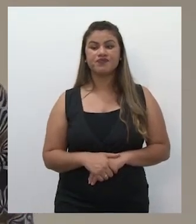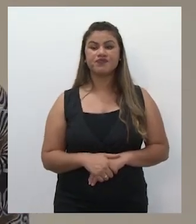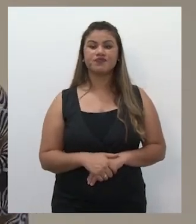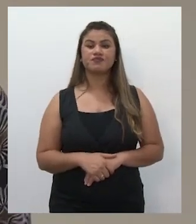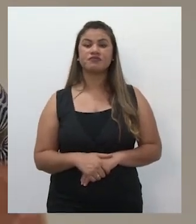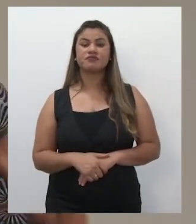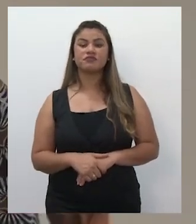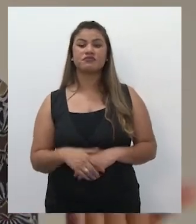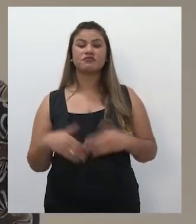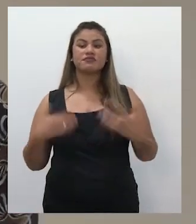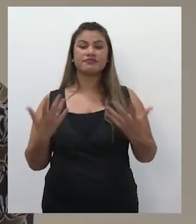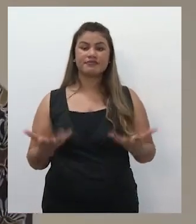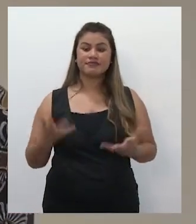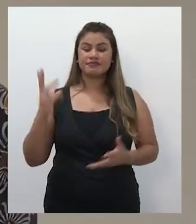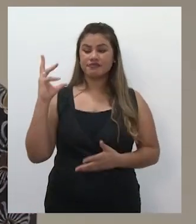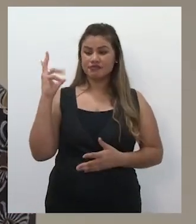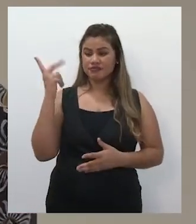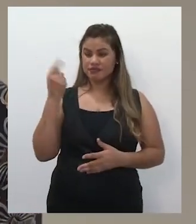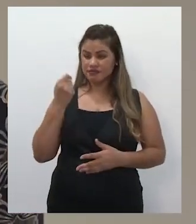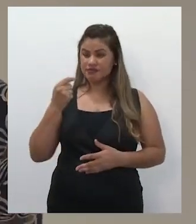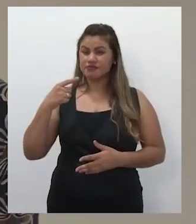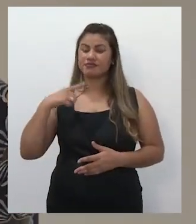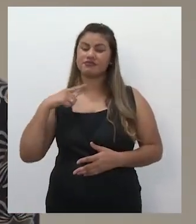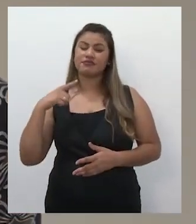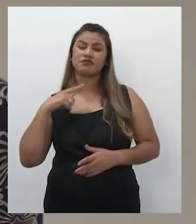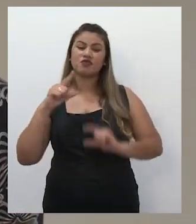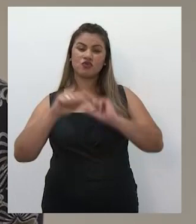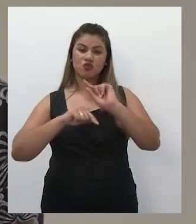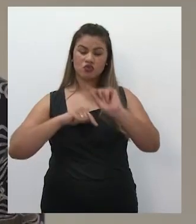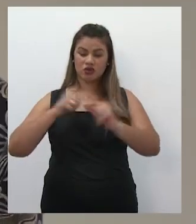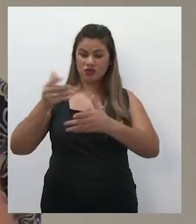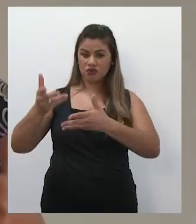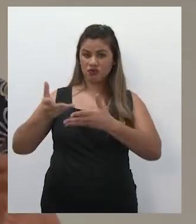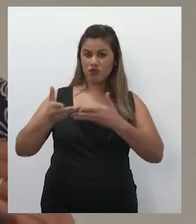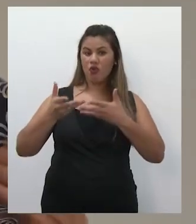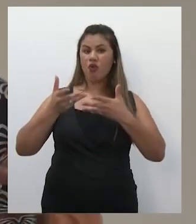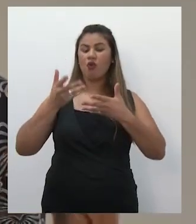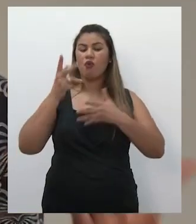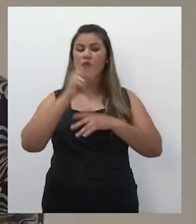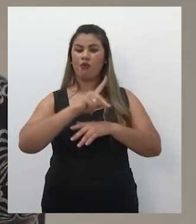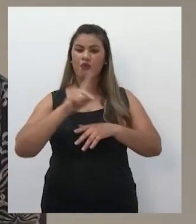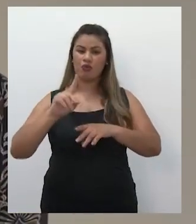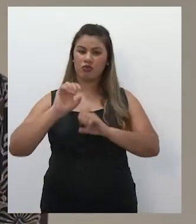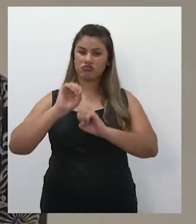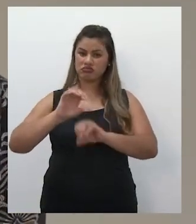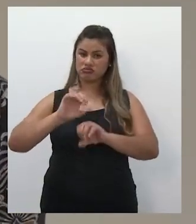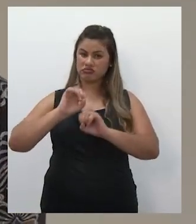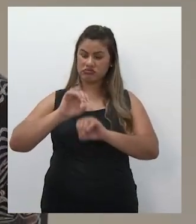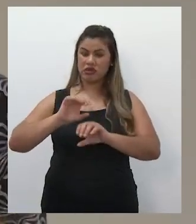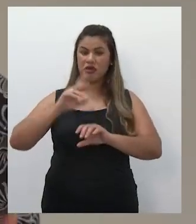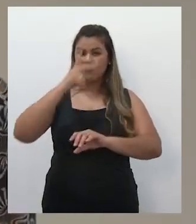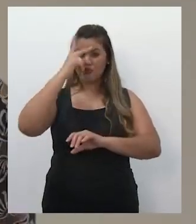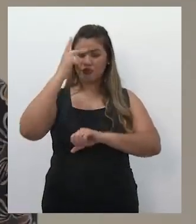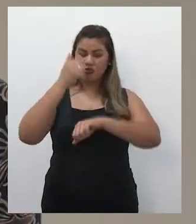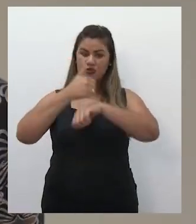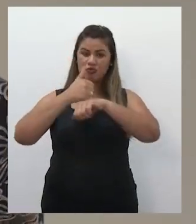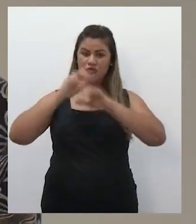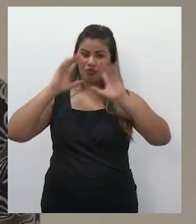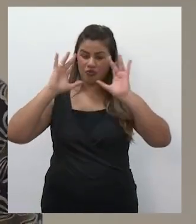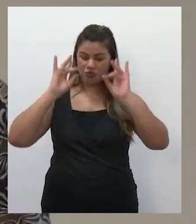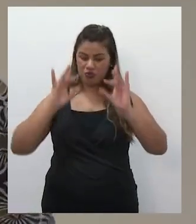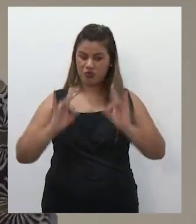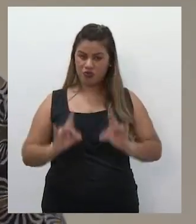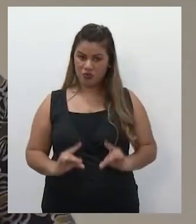essas competências fazem um convite aos educadores, aos especialistas em currículo, para